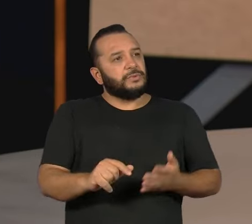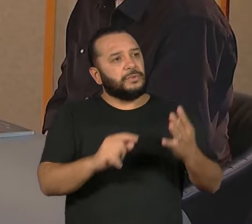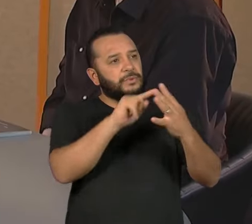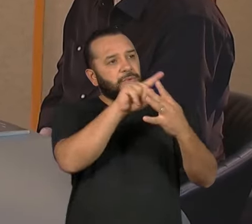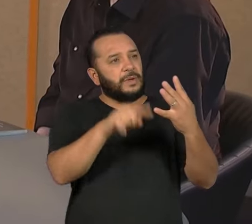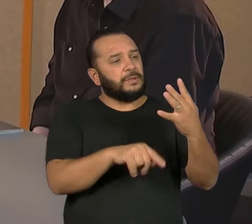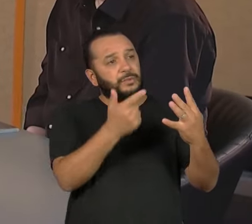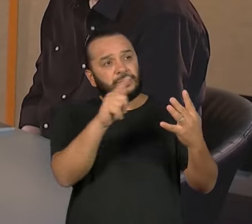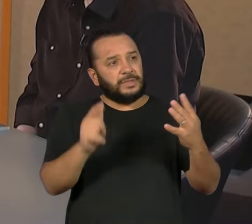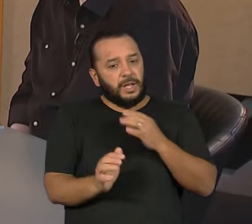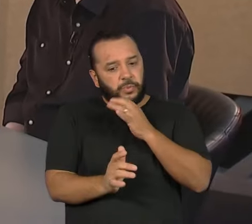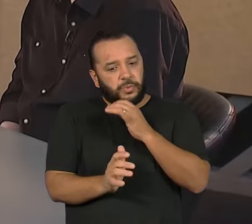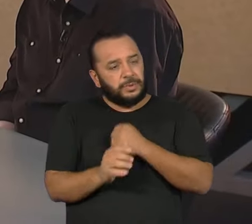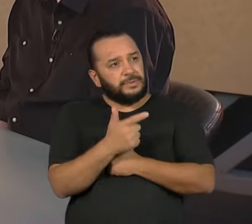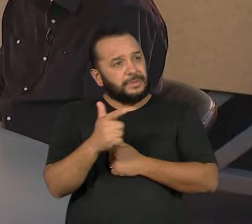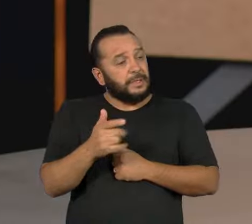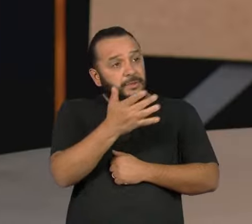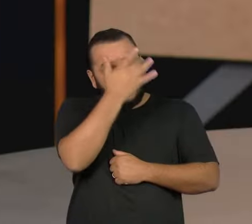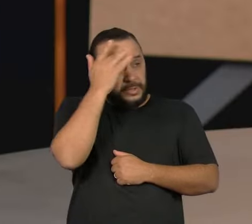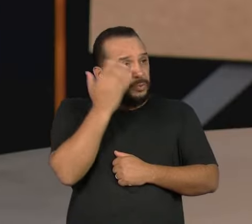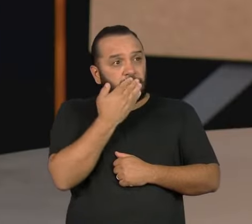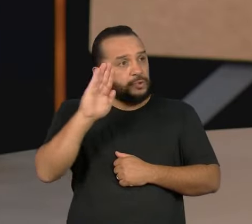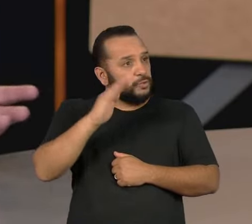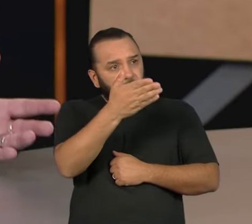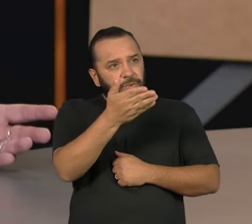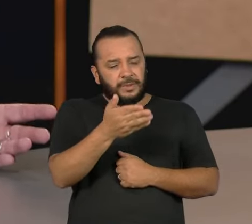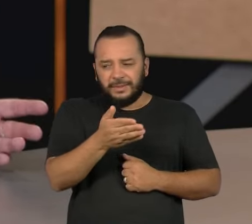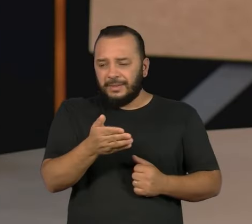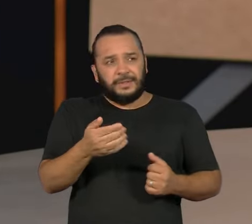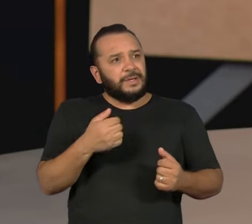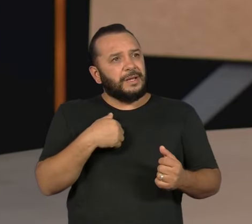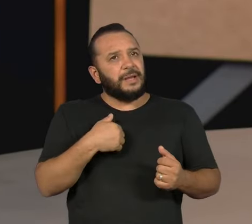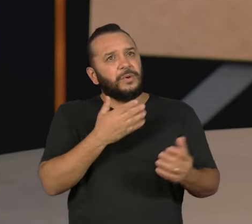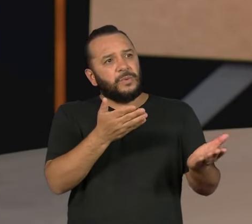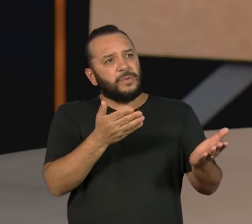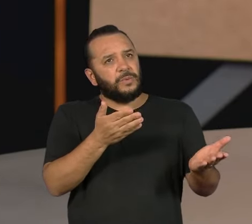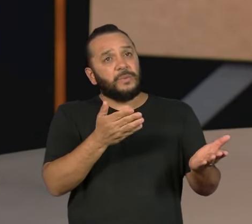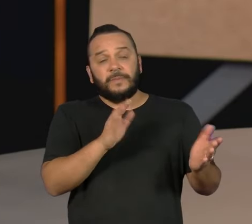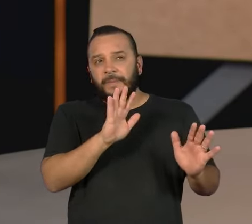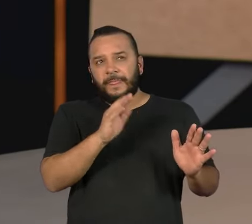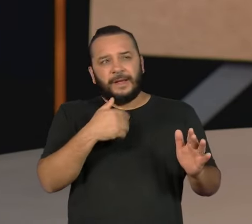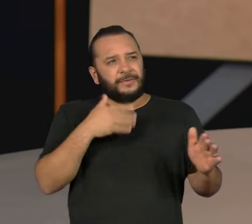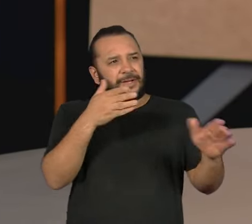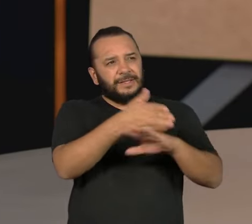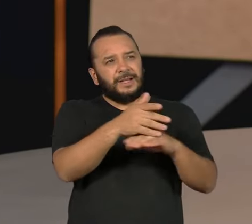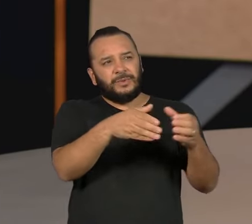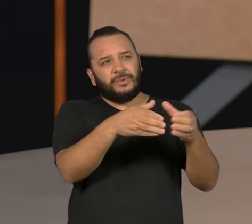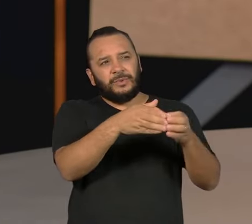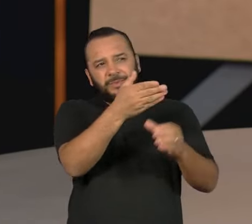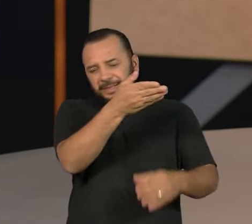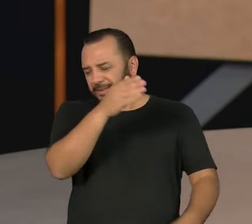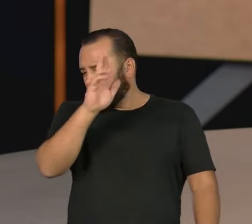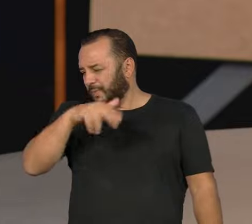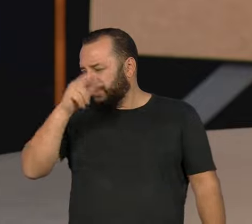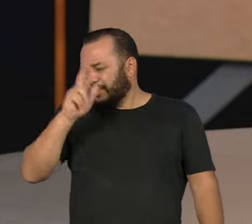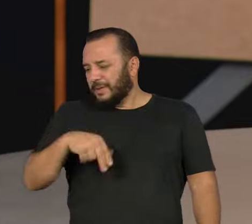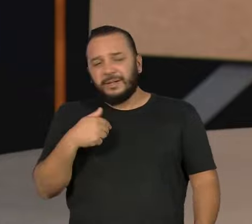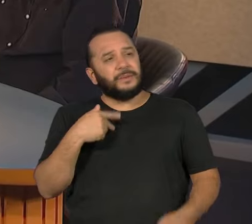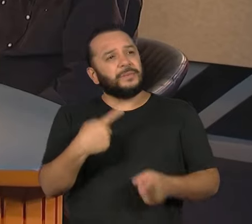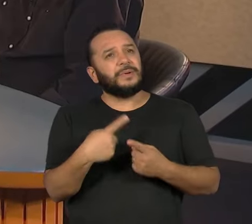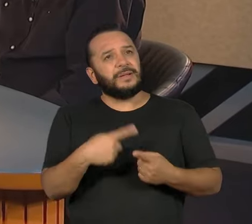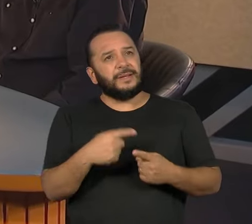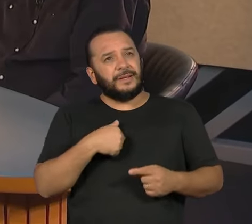sopro, tocando com um programa de um cara que é o Jô. Imagina, cara. Só que sabe quando que eu vou entrar num programa desse? Nunca. Por quê?